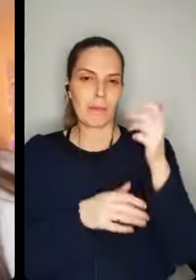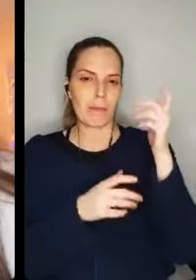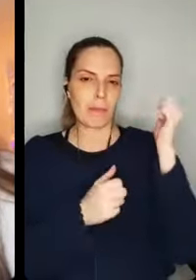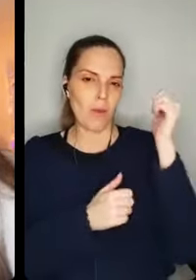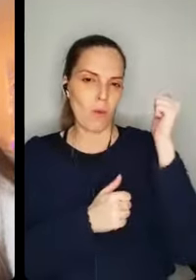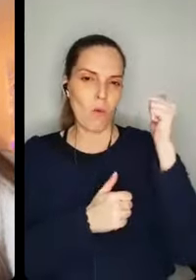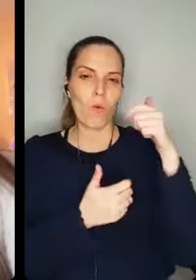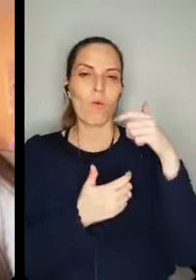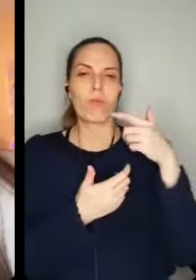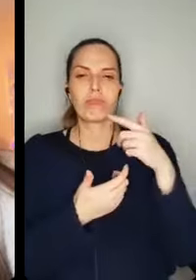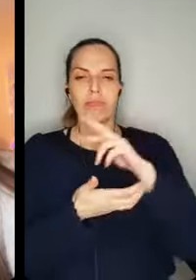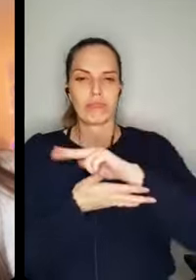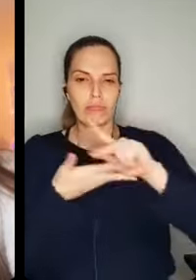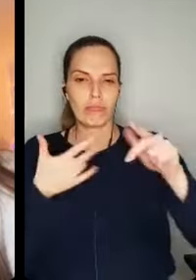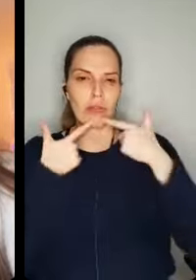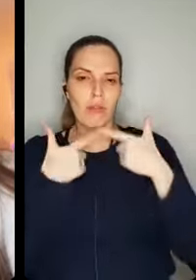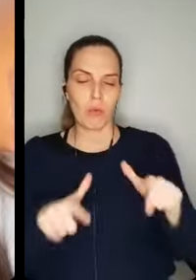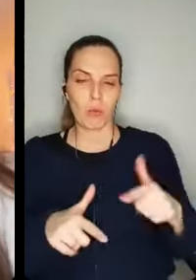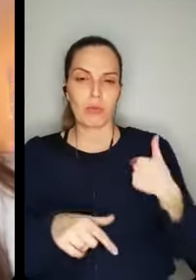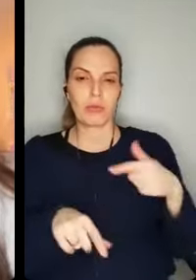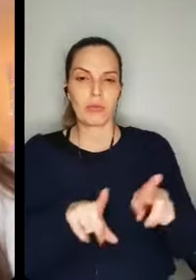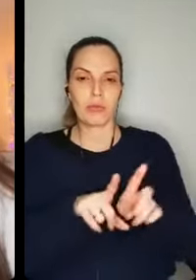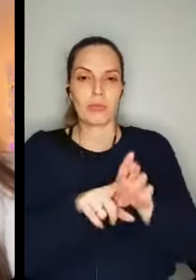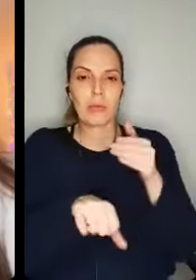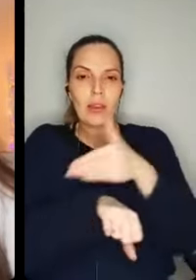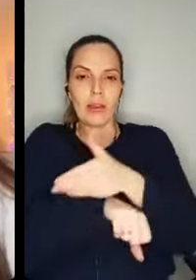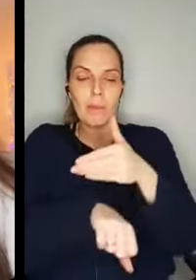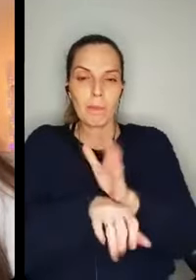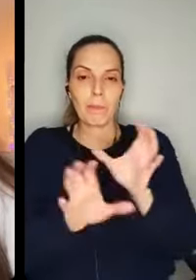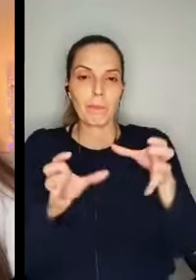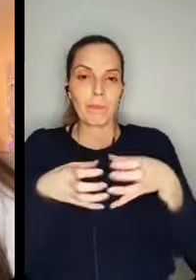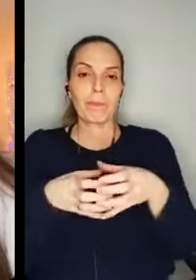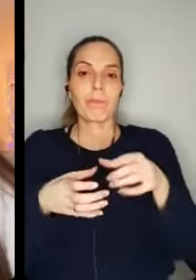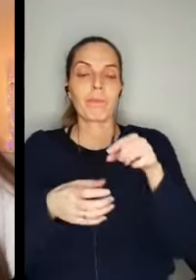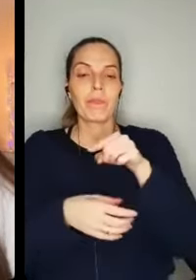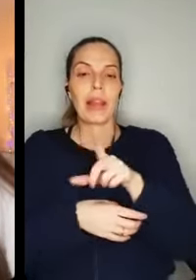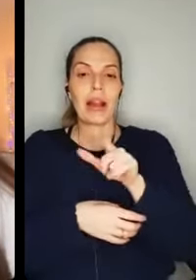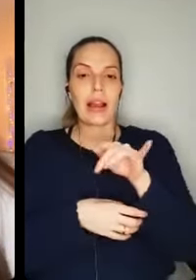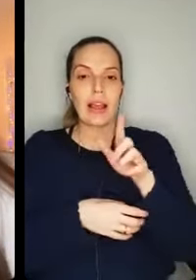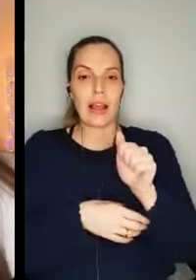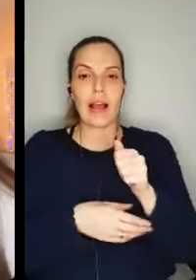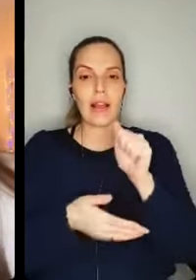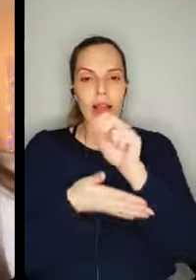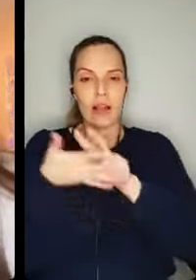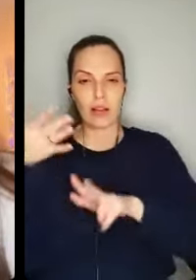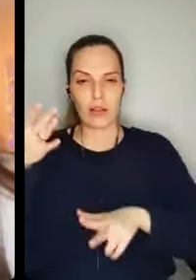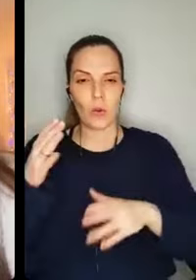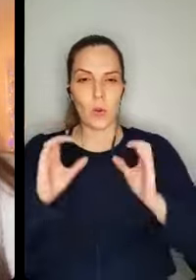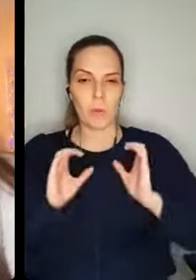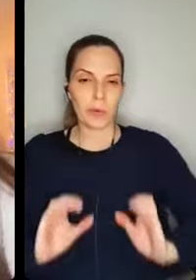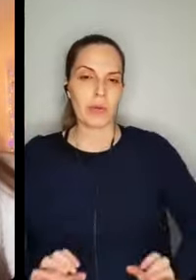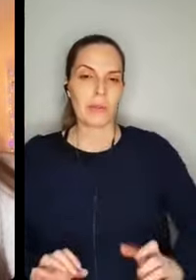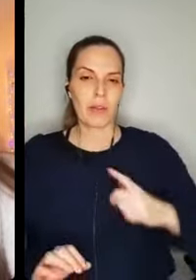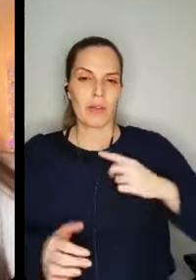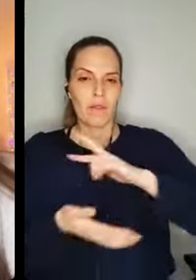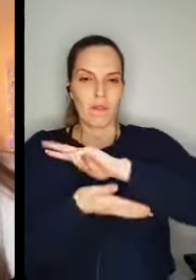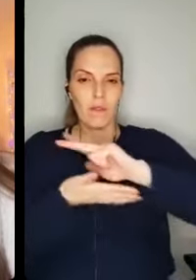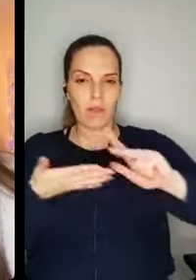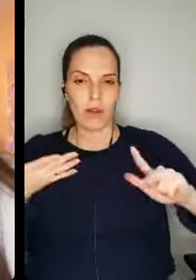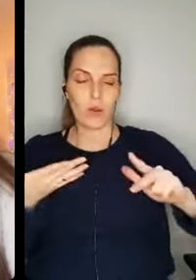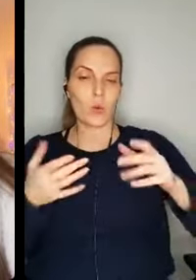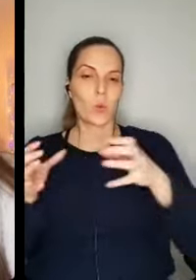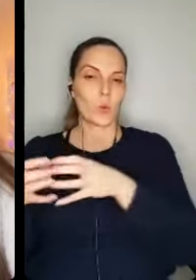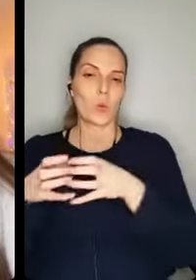Eu faço parte também de grupo de estudos, que é o grupo de estudos da Liga de Análise do Comportamento, também existe essa possibilidade, existem vários grupos de